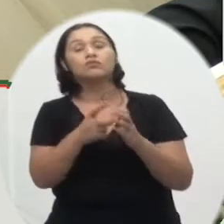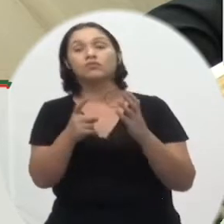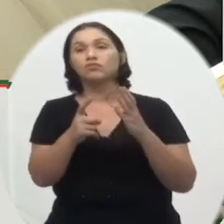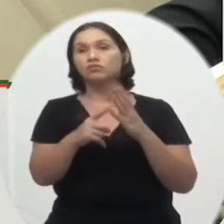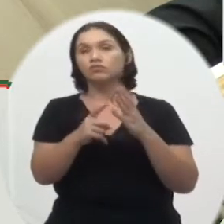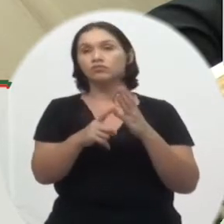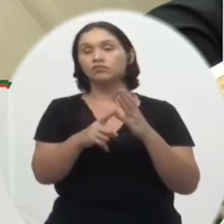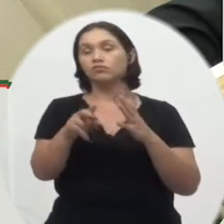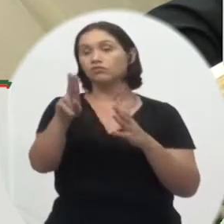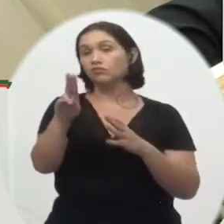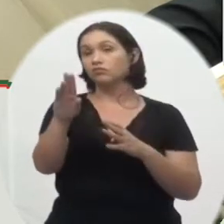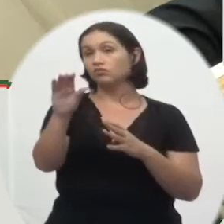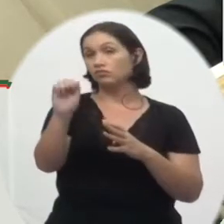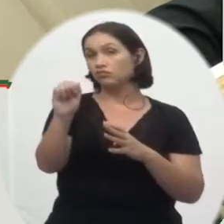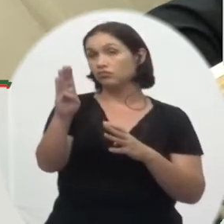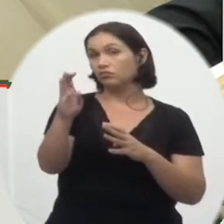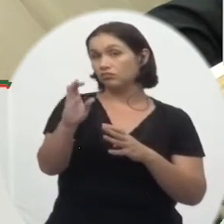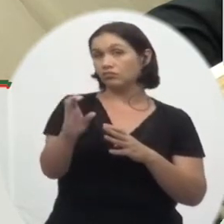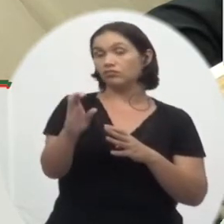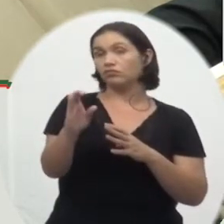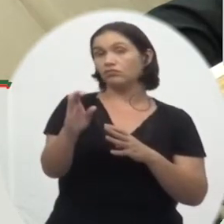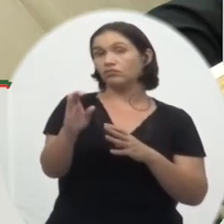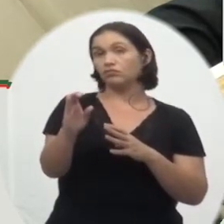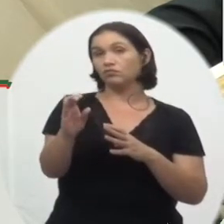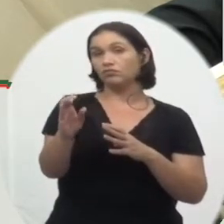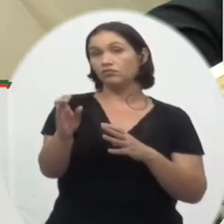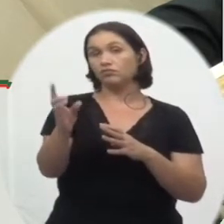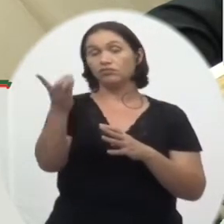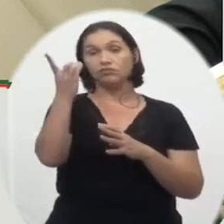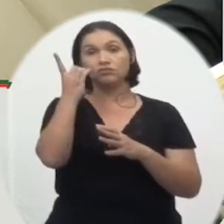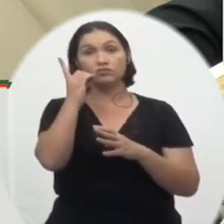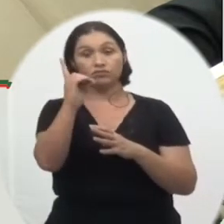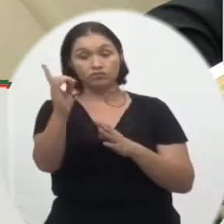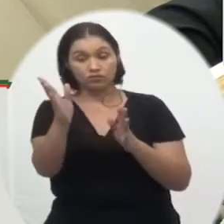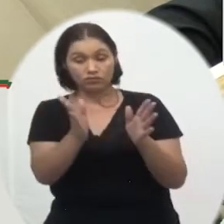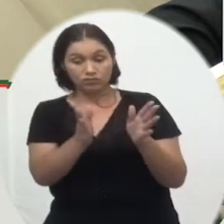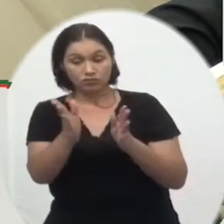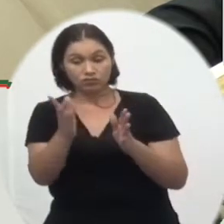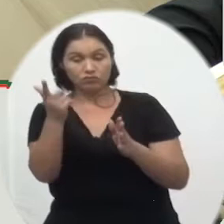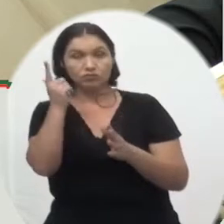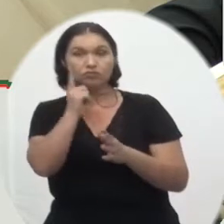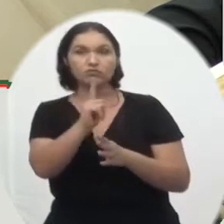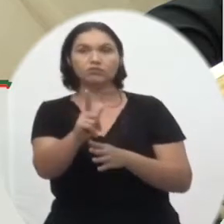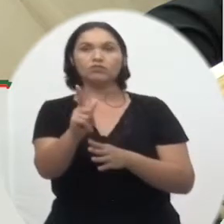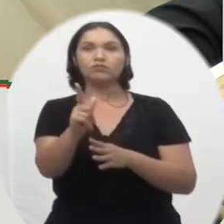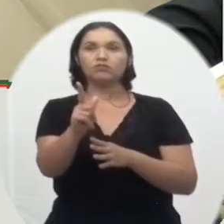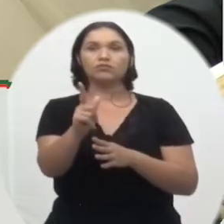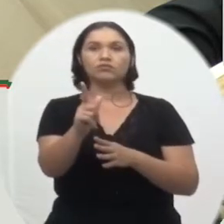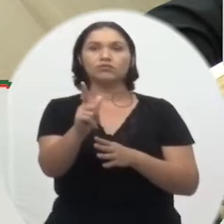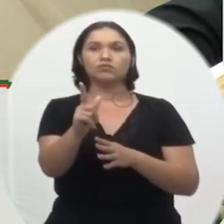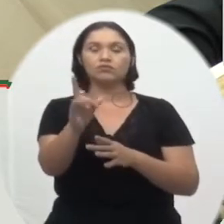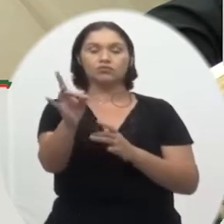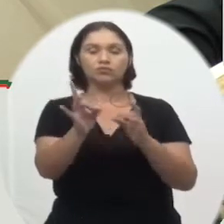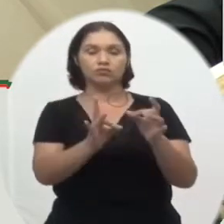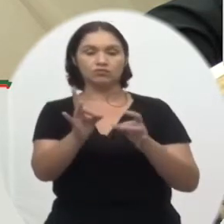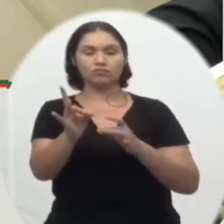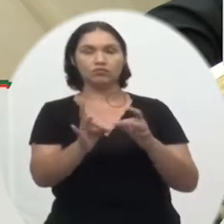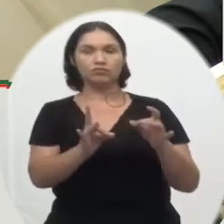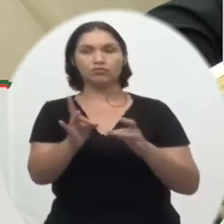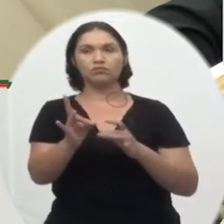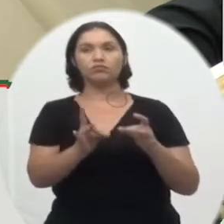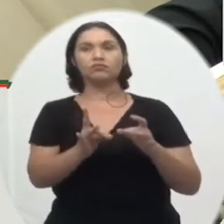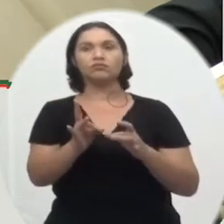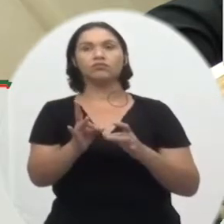que a UABC informe o prazo para regularização da situação da Associação de Moradores referida neste